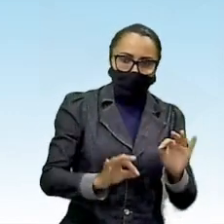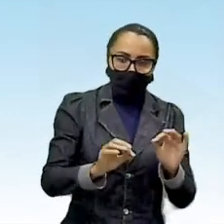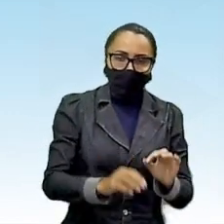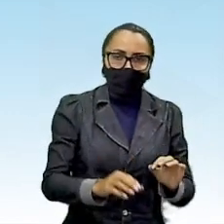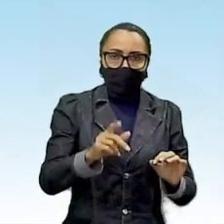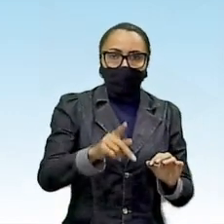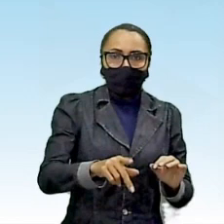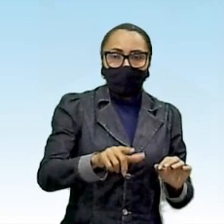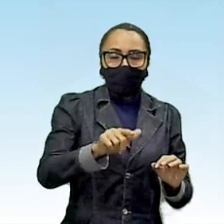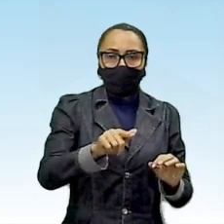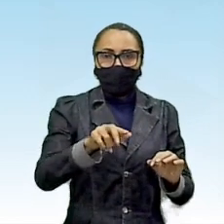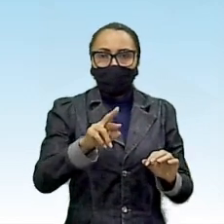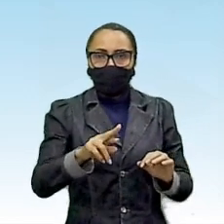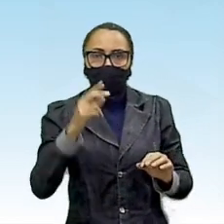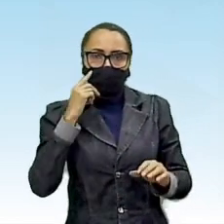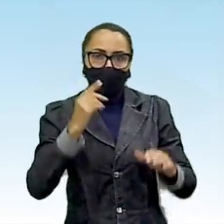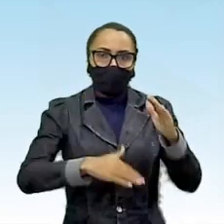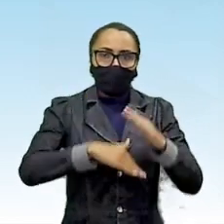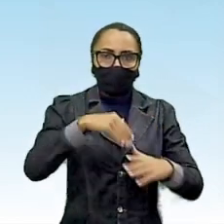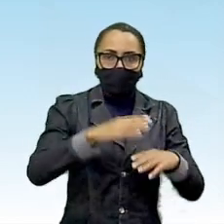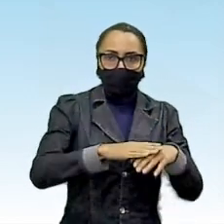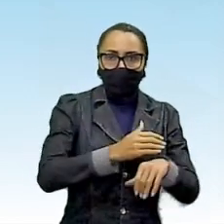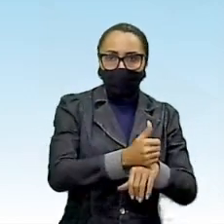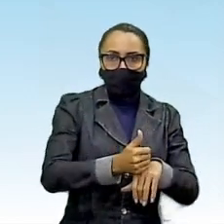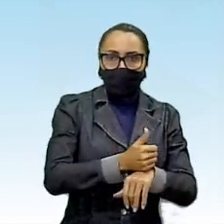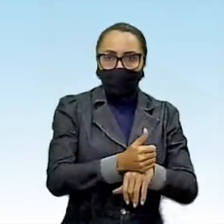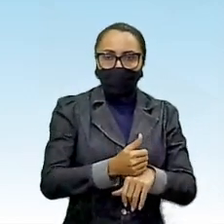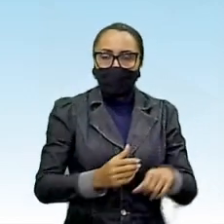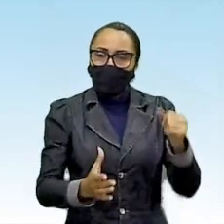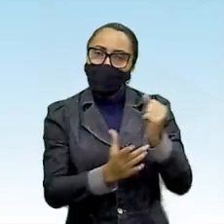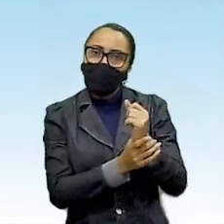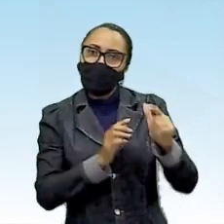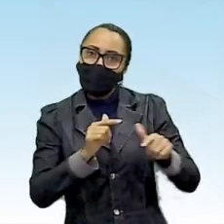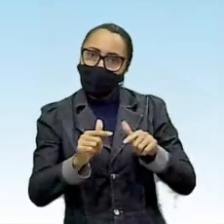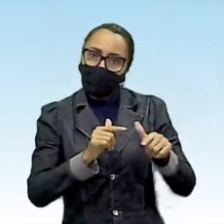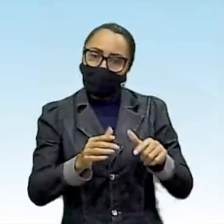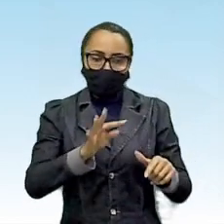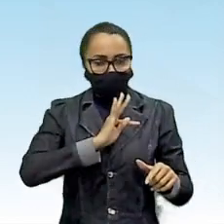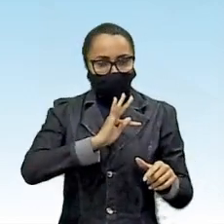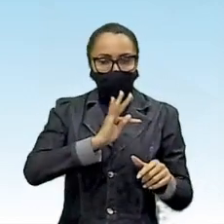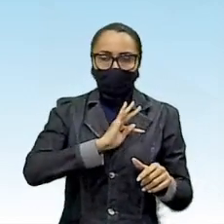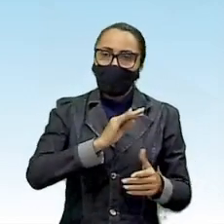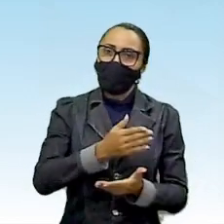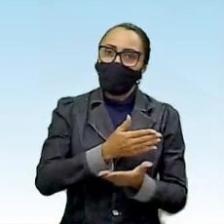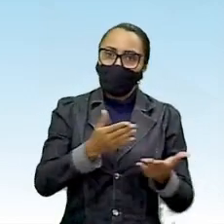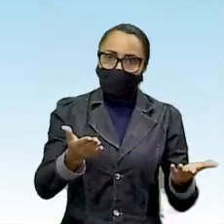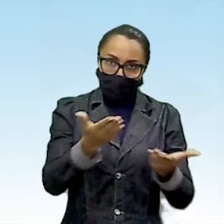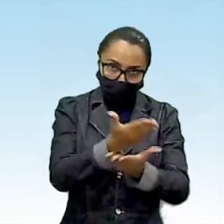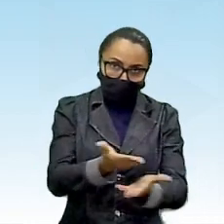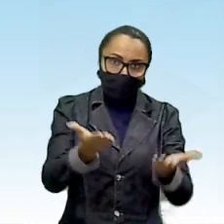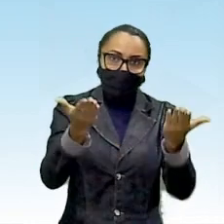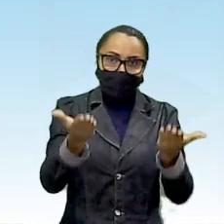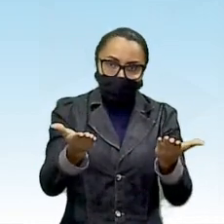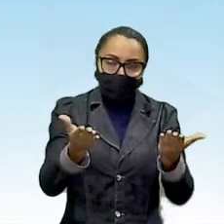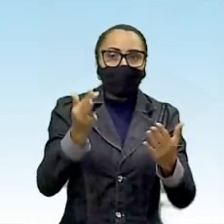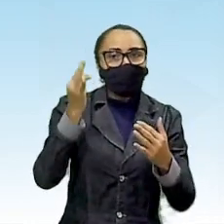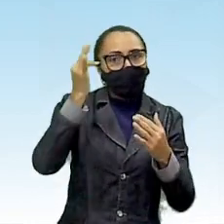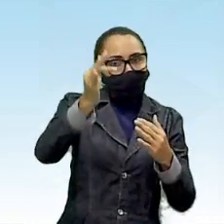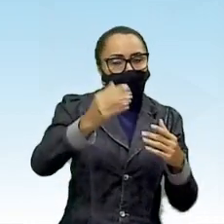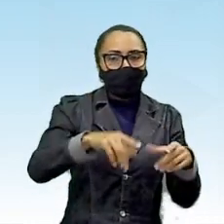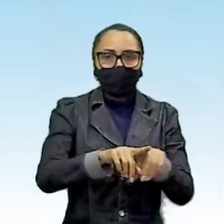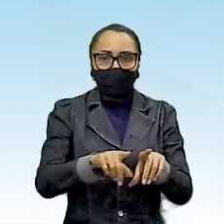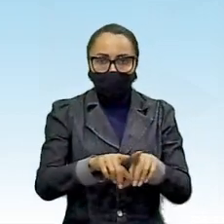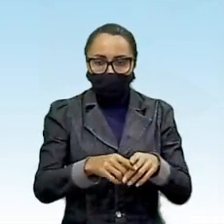pelo profissional qualificado em segurança do trabalho, que é o técnico de segurança do trabalho, que são vocês, né, futuramente